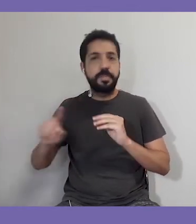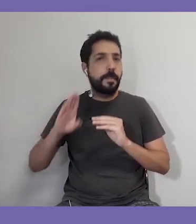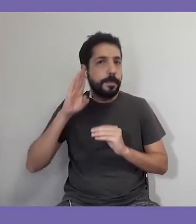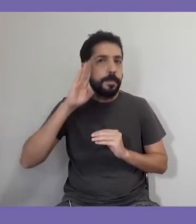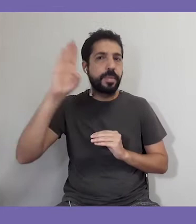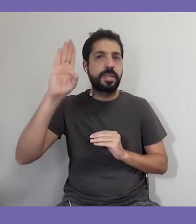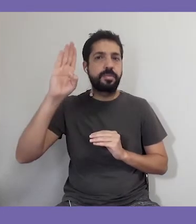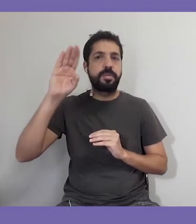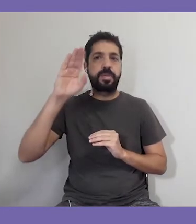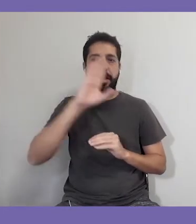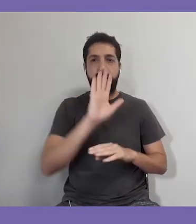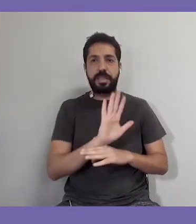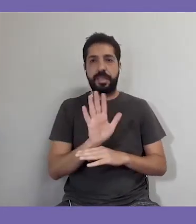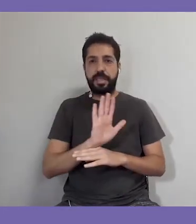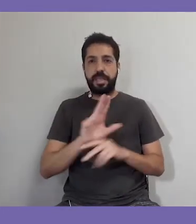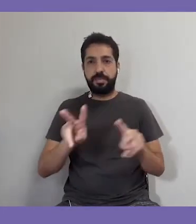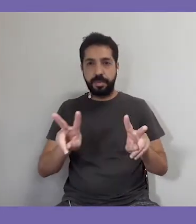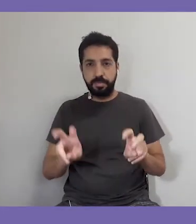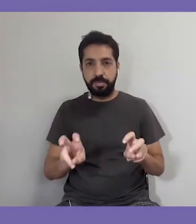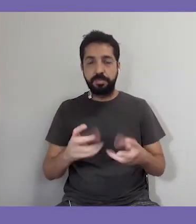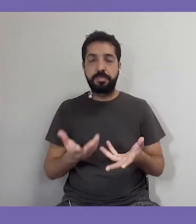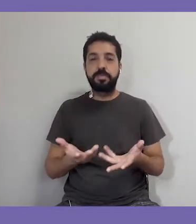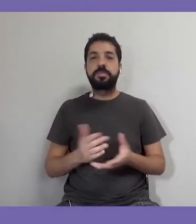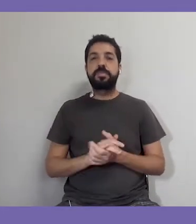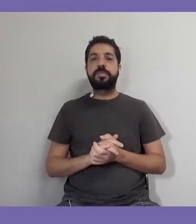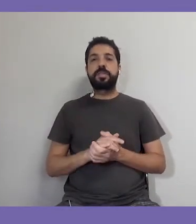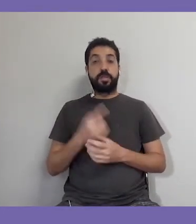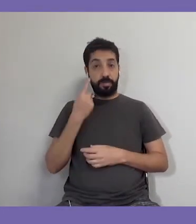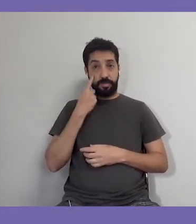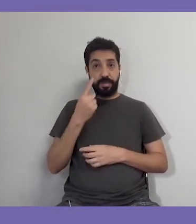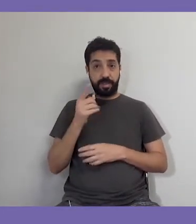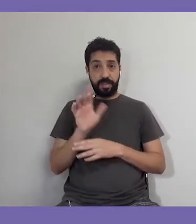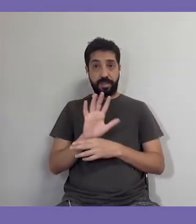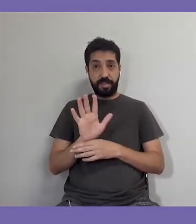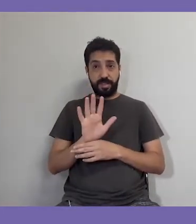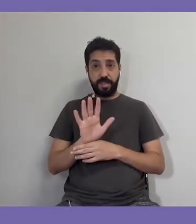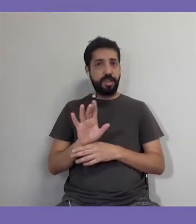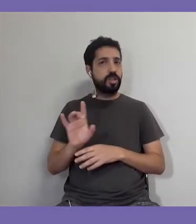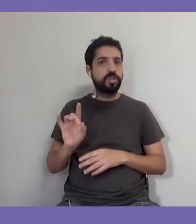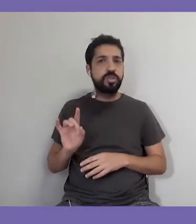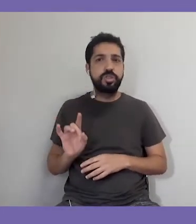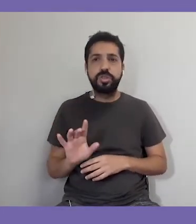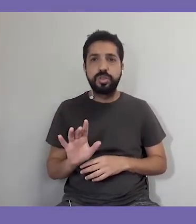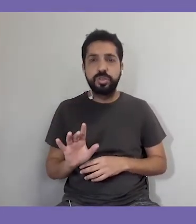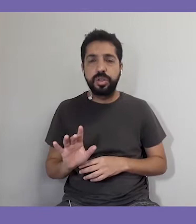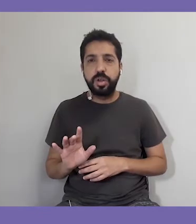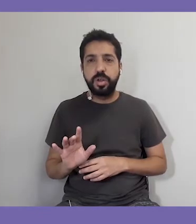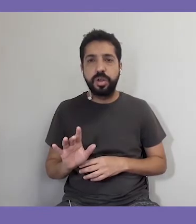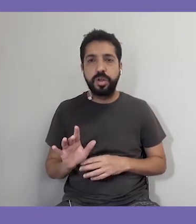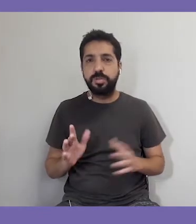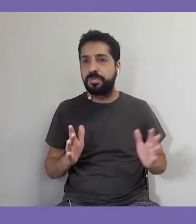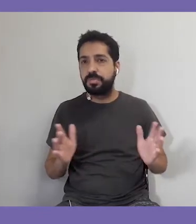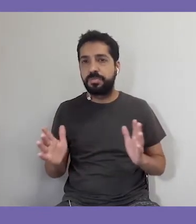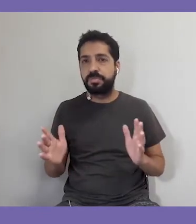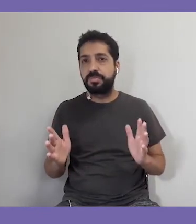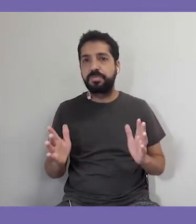e sobretudo no cinema, né? Assim, que a gente vê que o cinema ele é construído não só